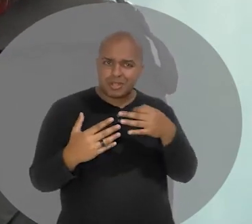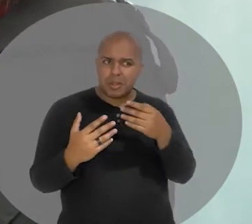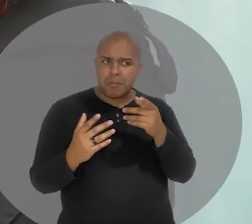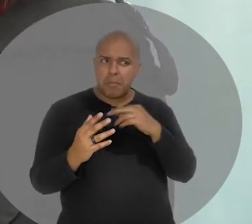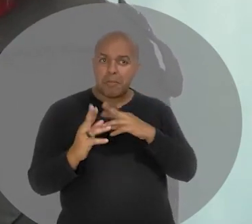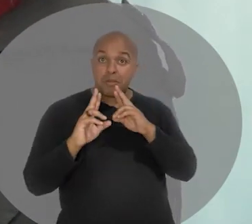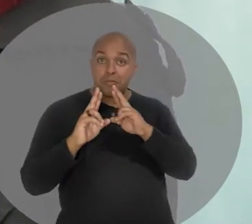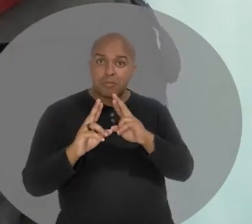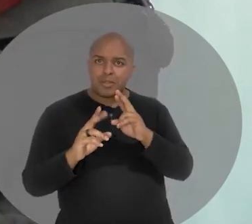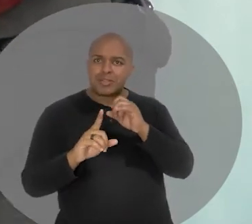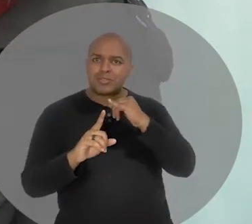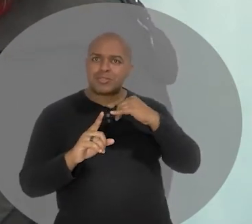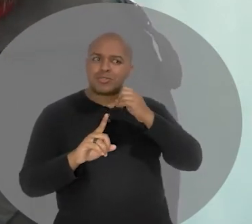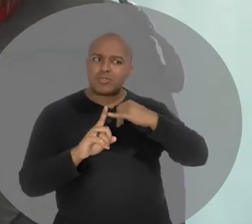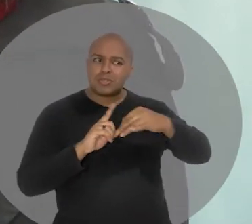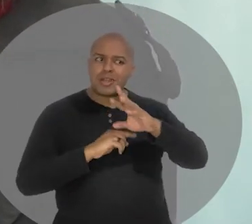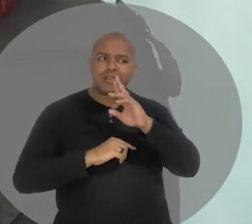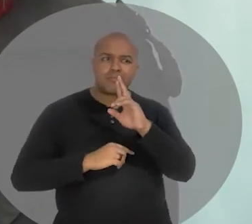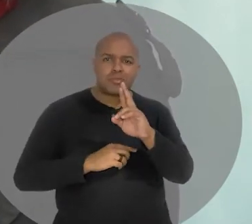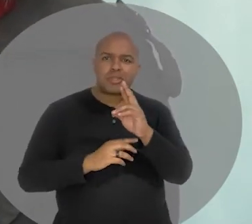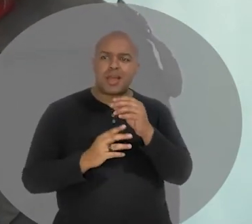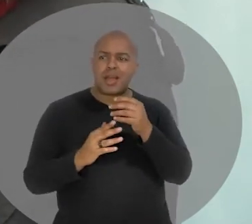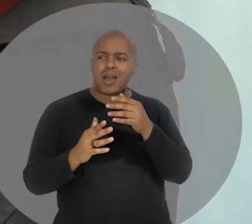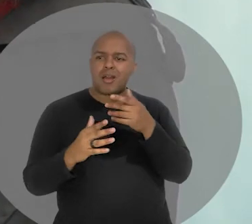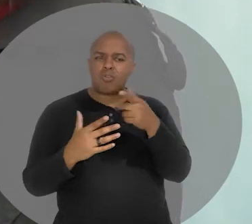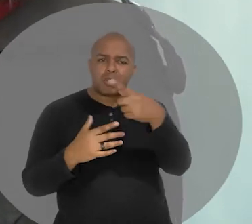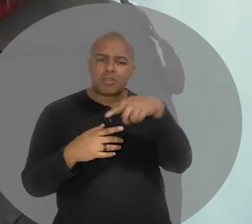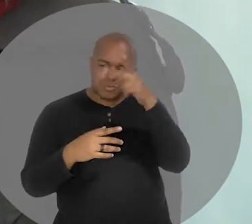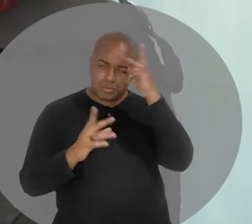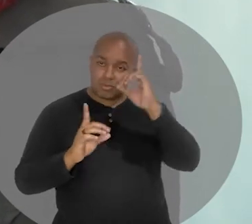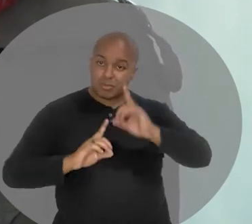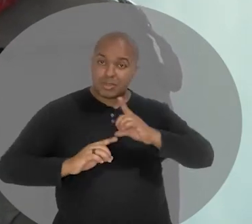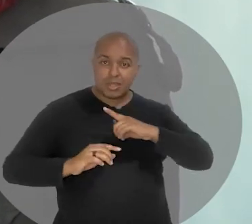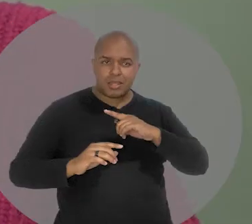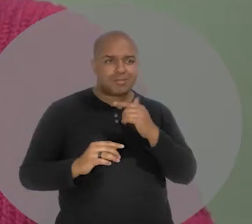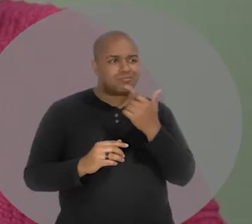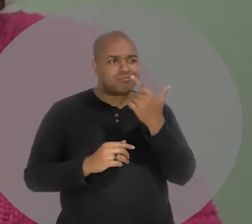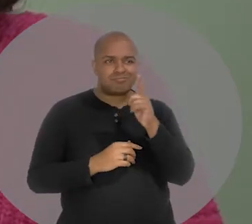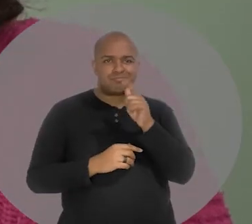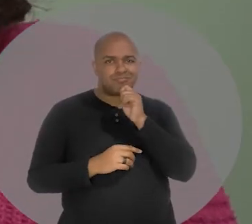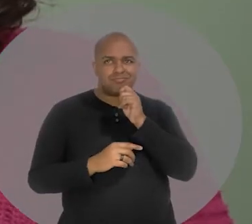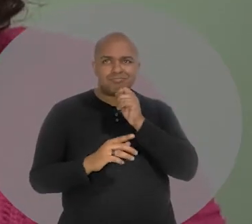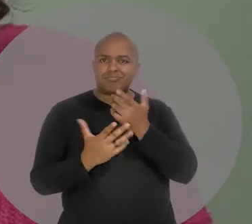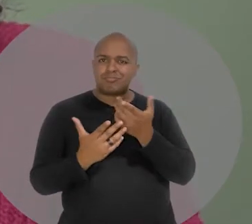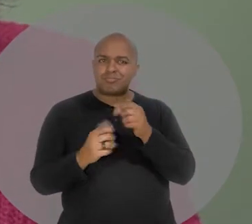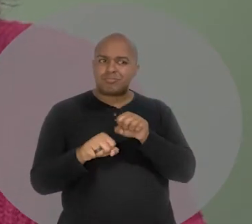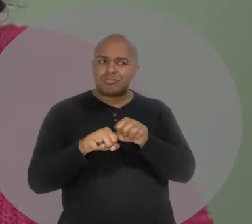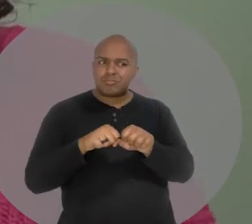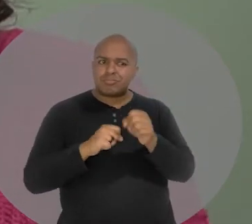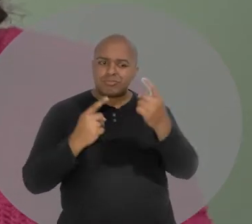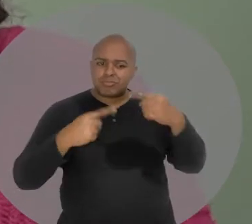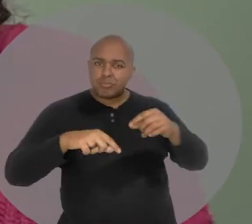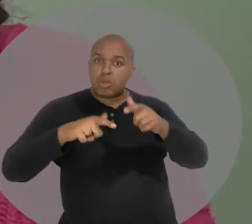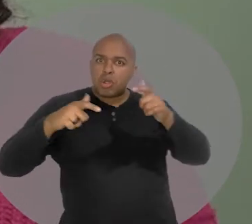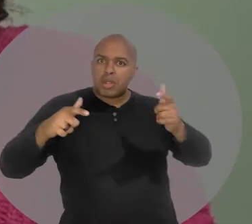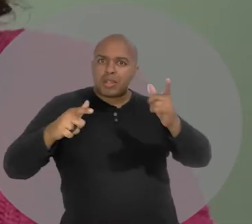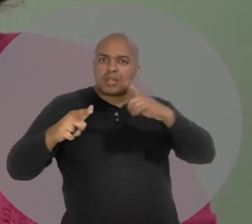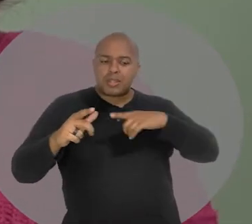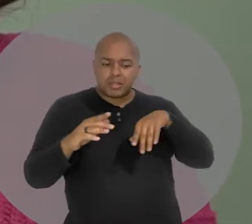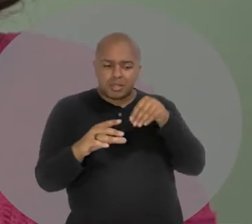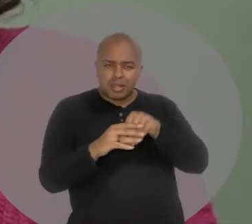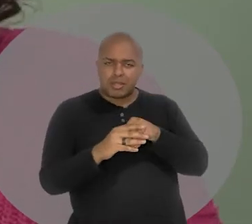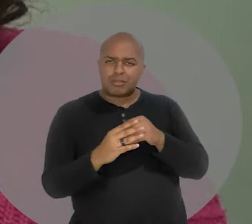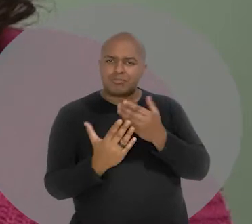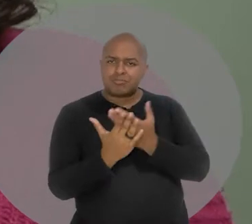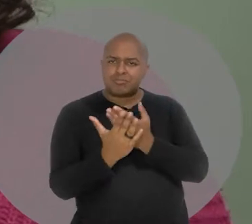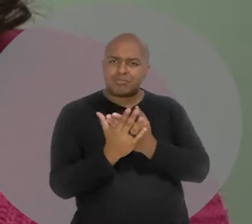à sociedade, responder às necessidades das pessoas com deficiência. Não temos, né, na formação. Um desafio grande Isadora que a gente tem Nathalie, na formação do psicóloga. psicólogo hoje